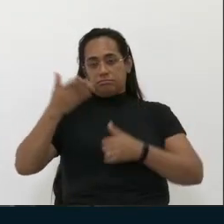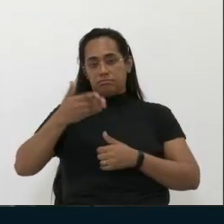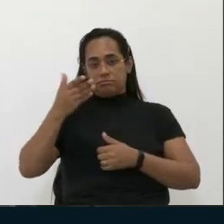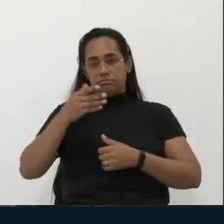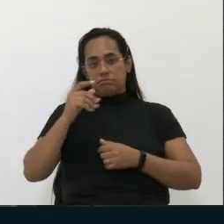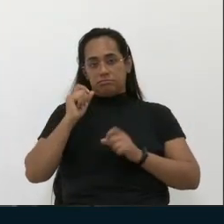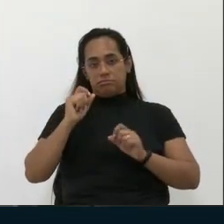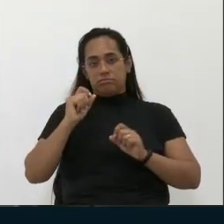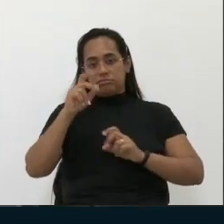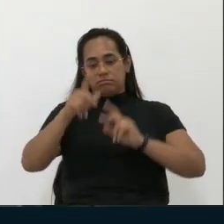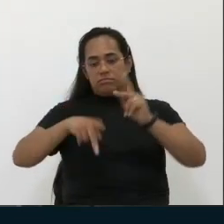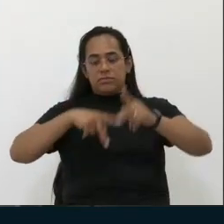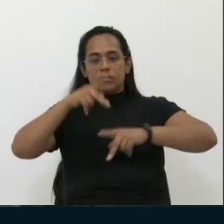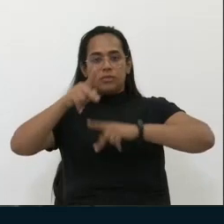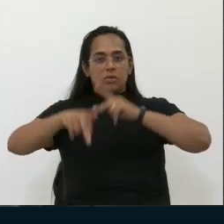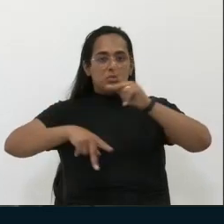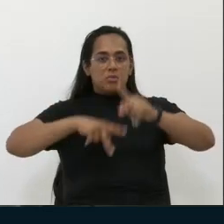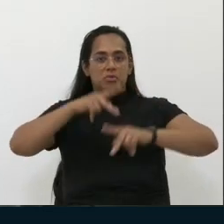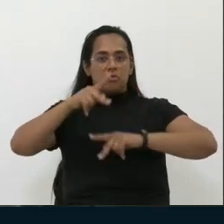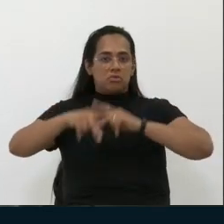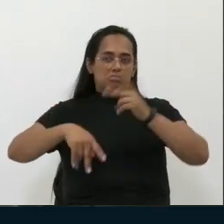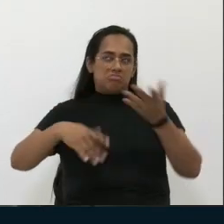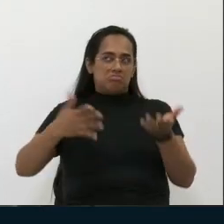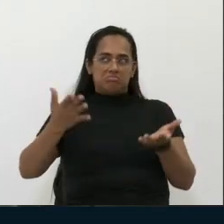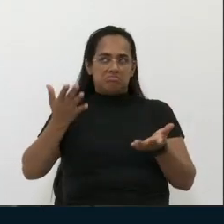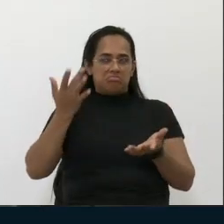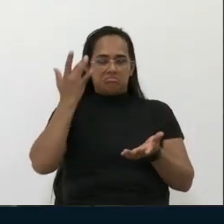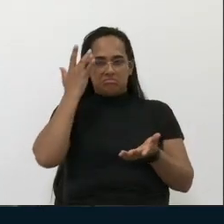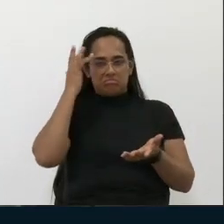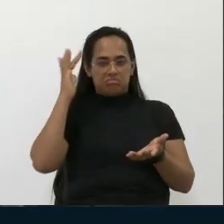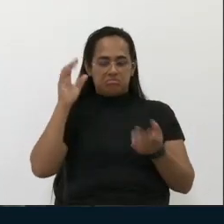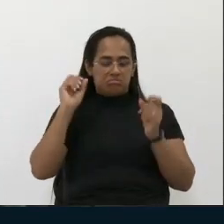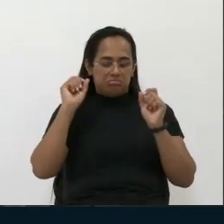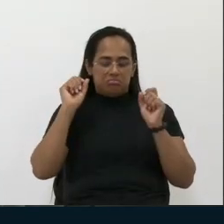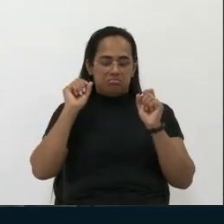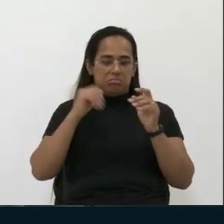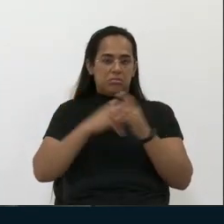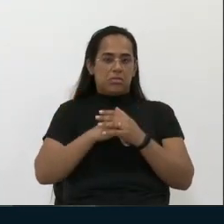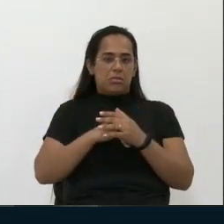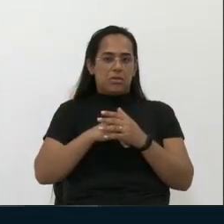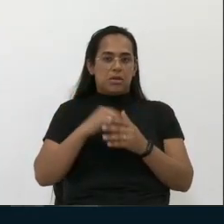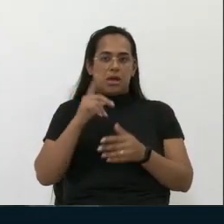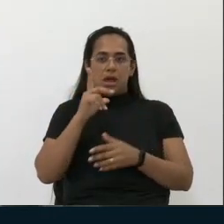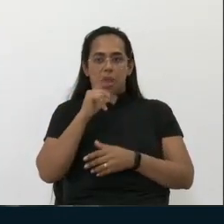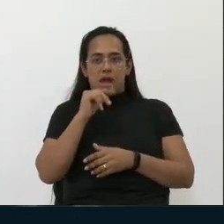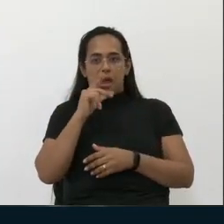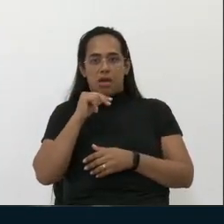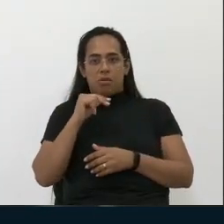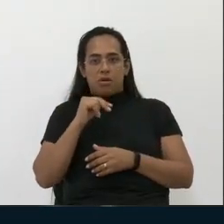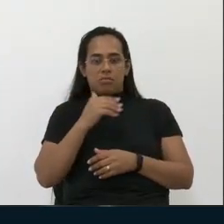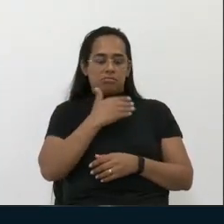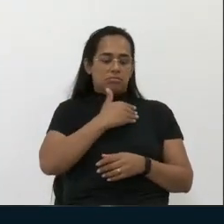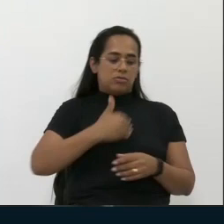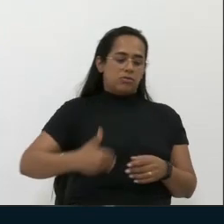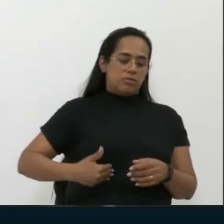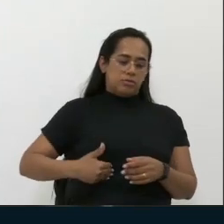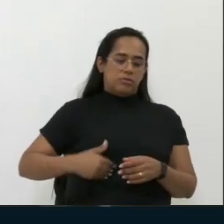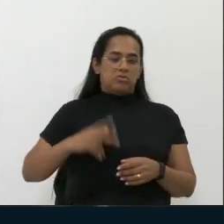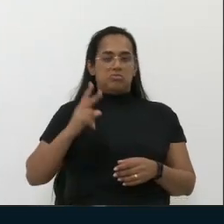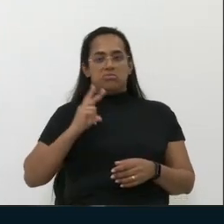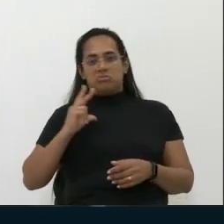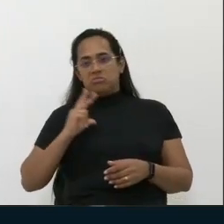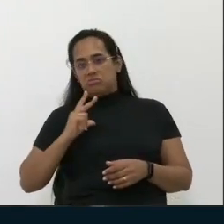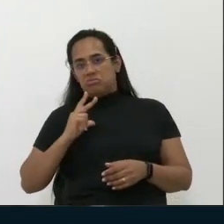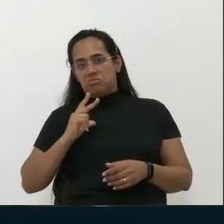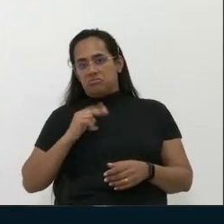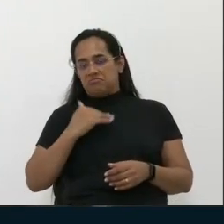saber se a água é privatizada ou não. Ele quer saber se a água chega na casa dele.